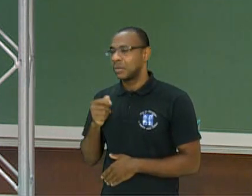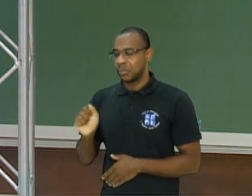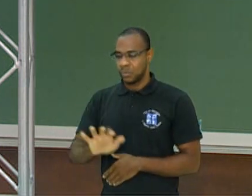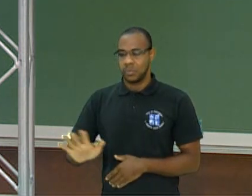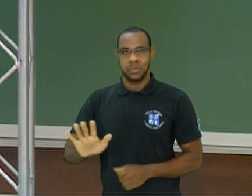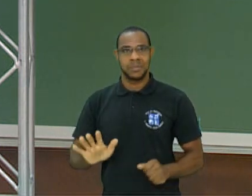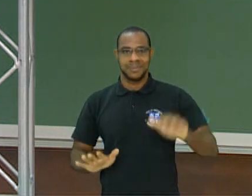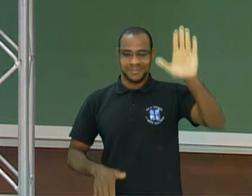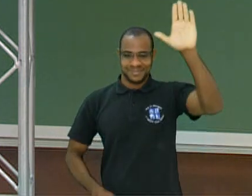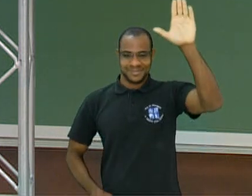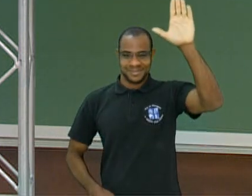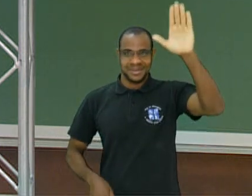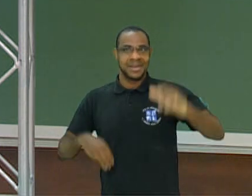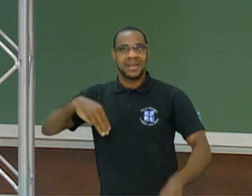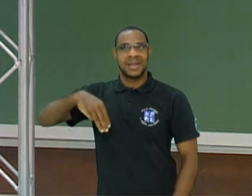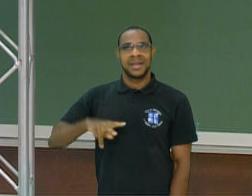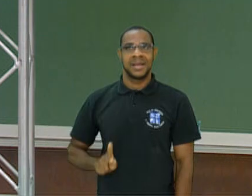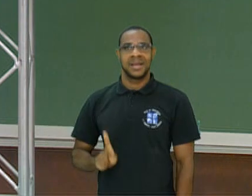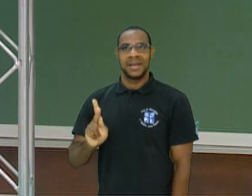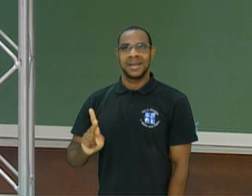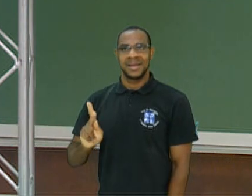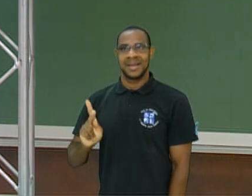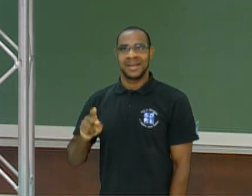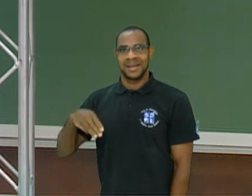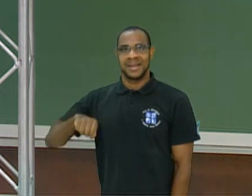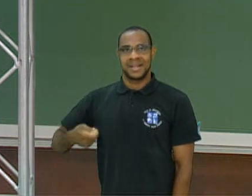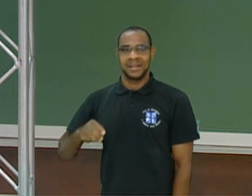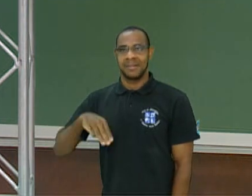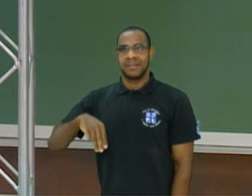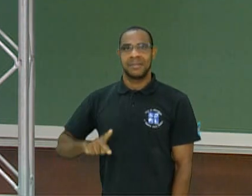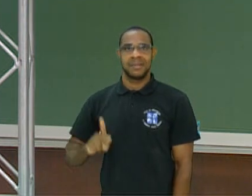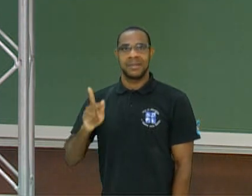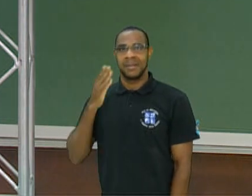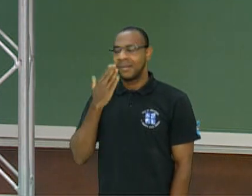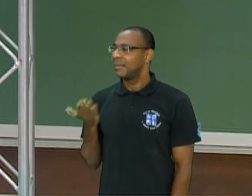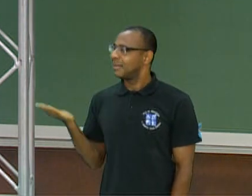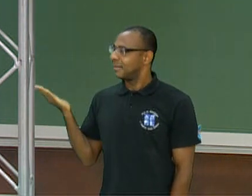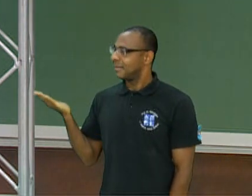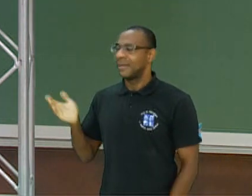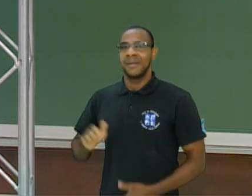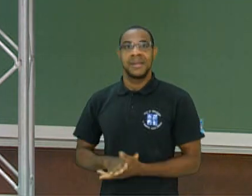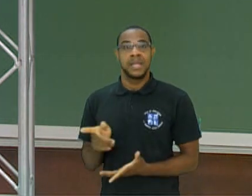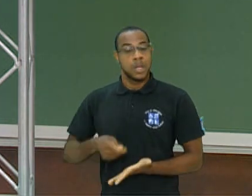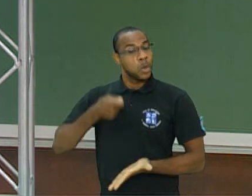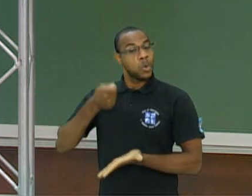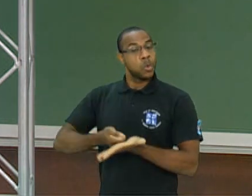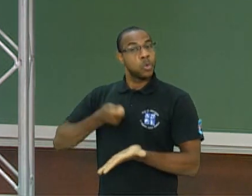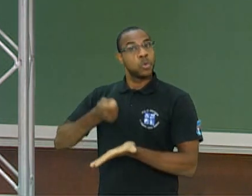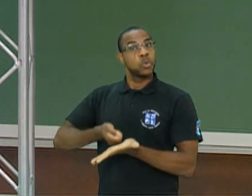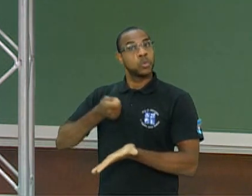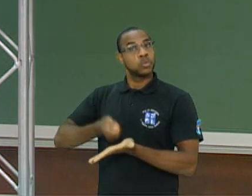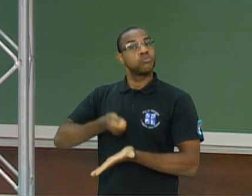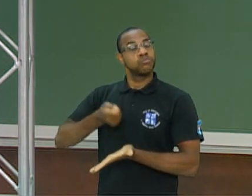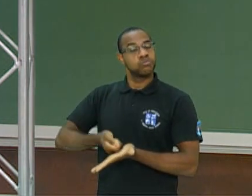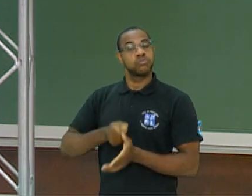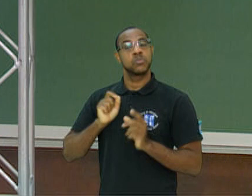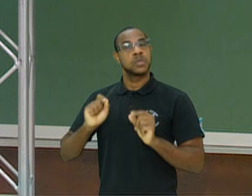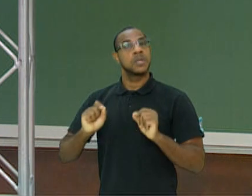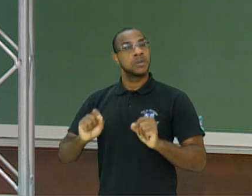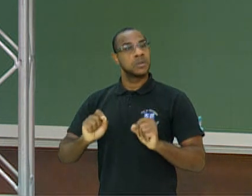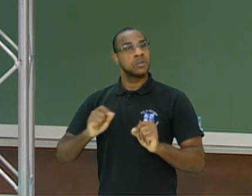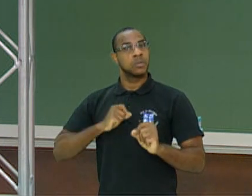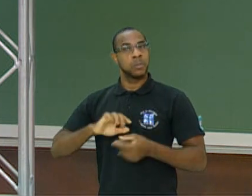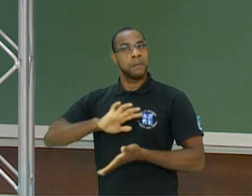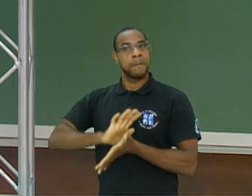fought against prejudice in USA, or Estados Unidos da América. Ele lutou, ele brigou contra